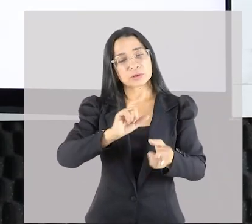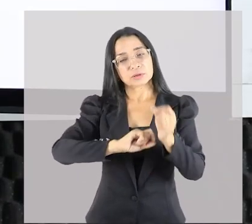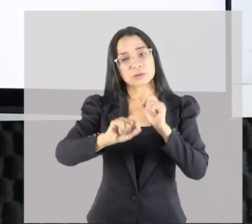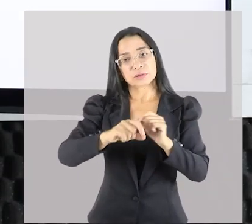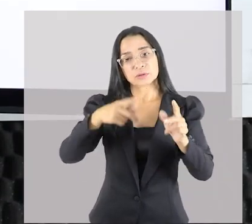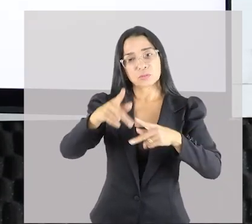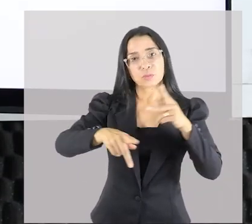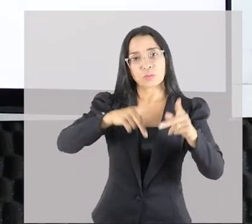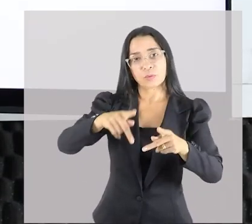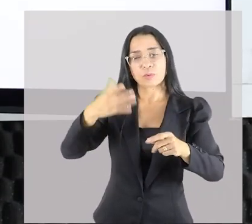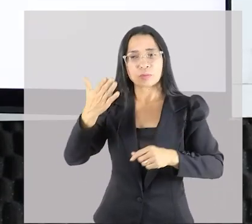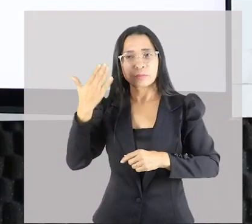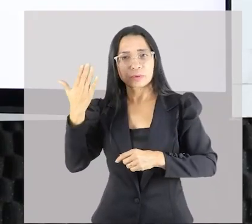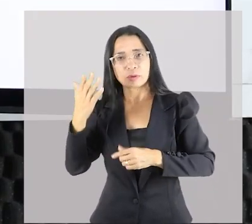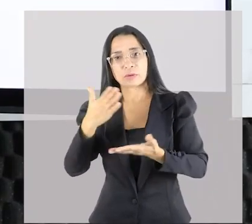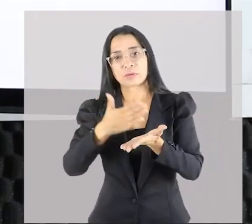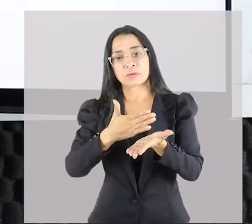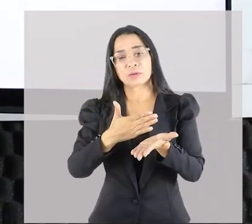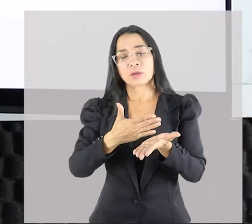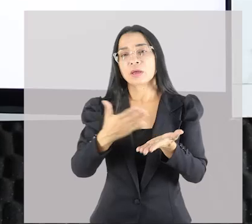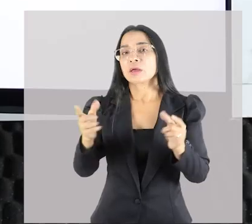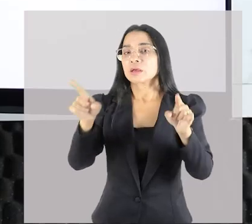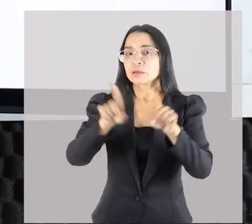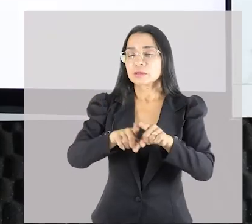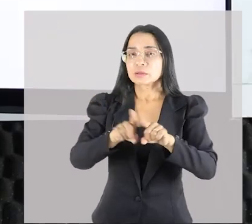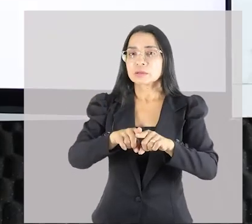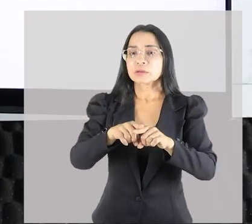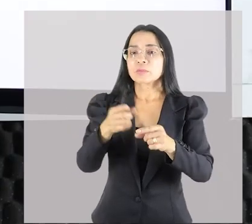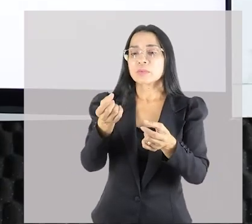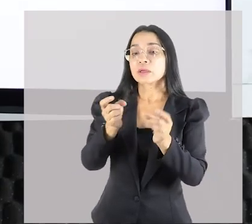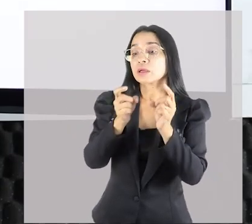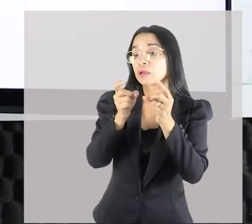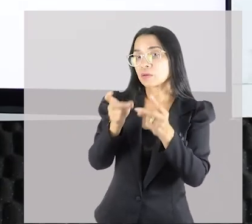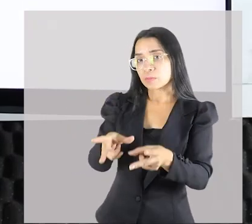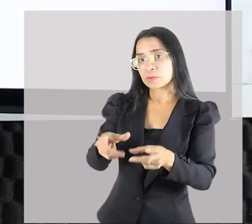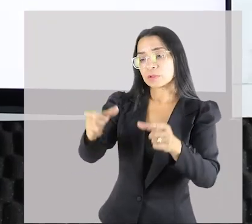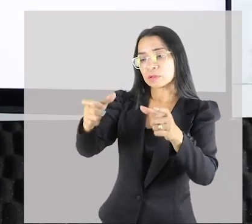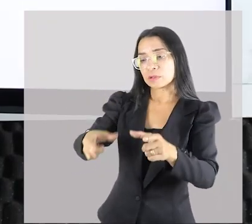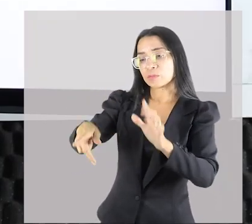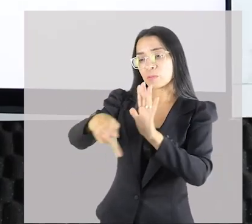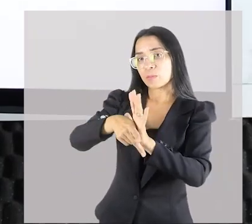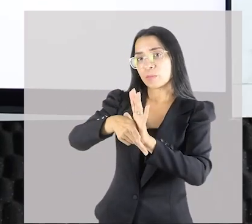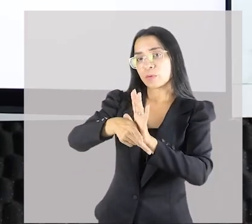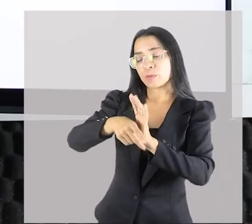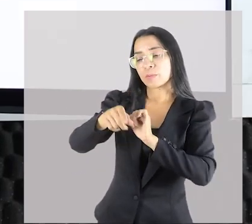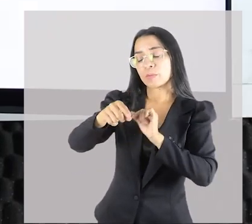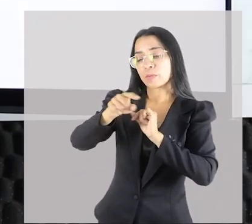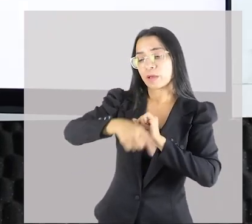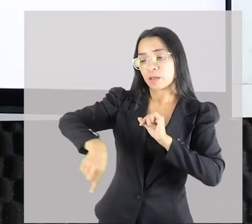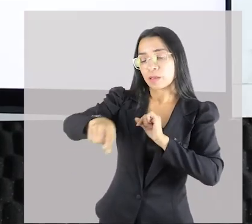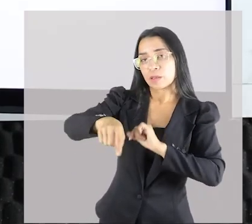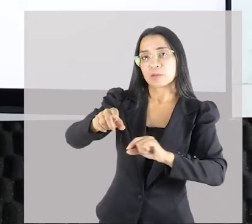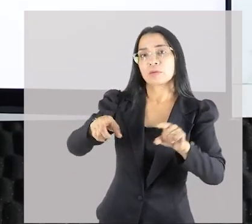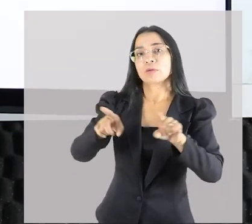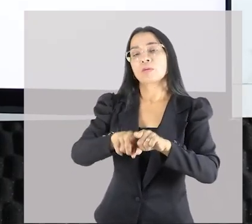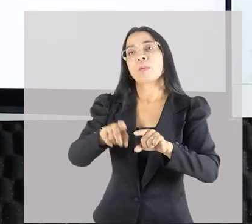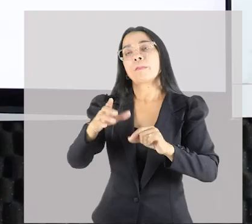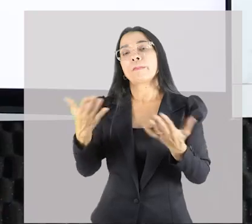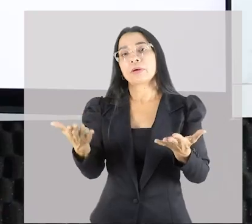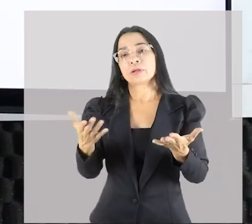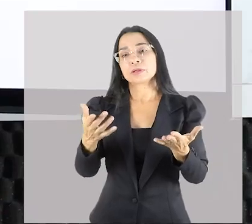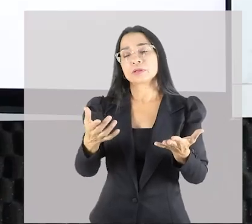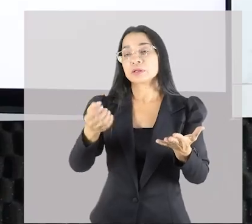aqueles povos antigos que também comercializavam, não somente dentro do seu território, mas em outros territórios. Então isso aqui dá um